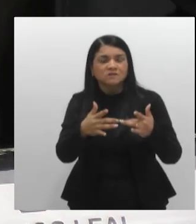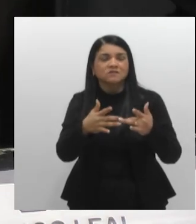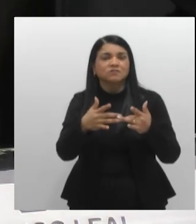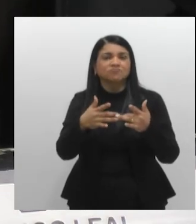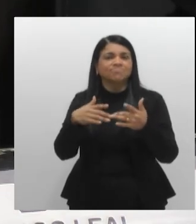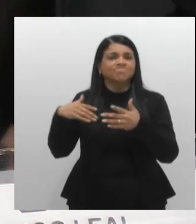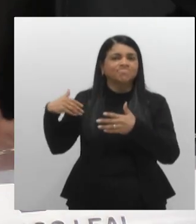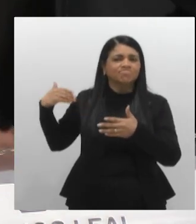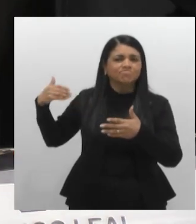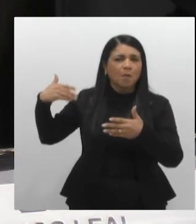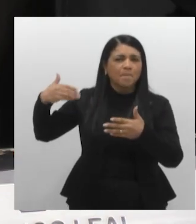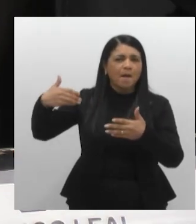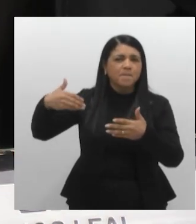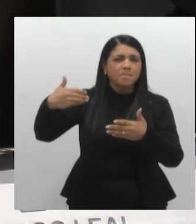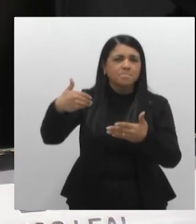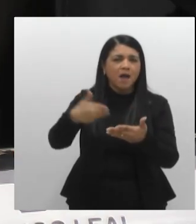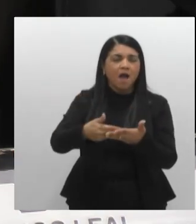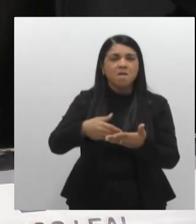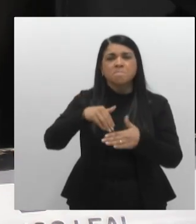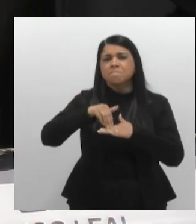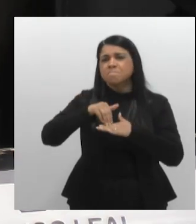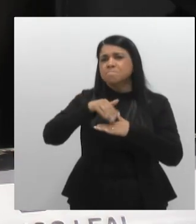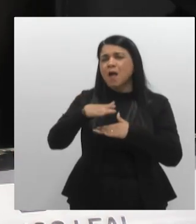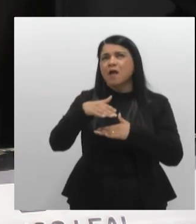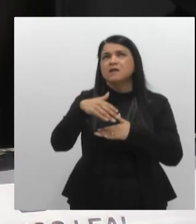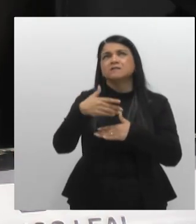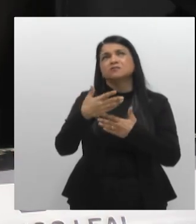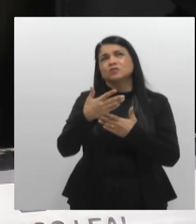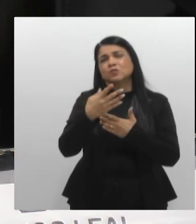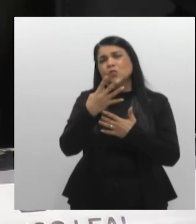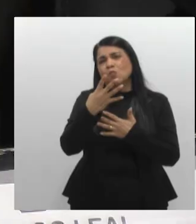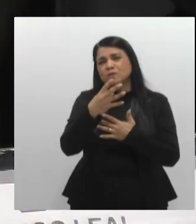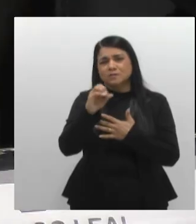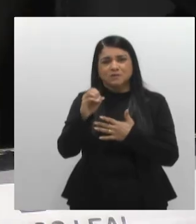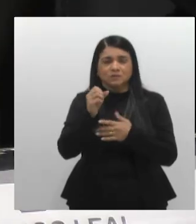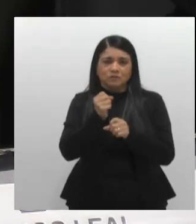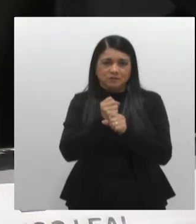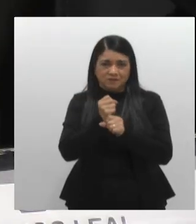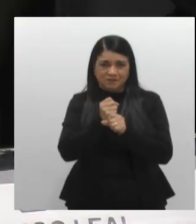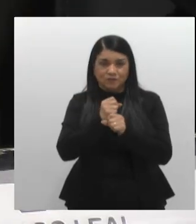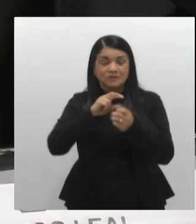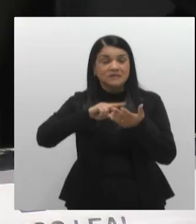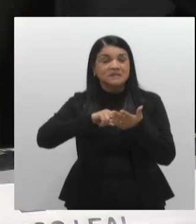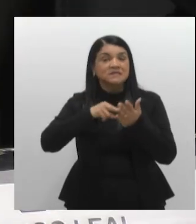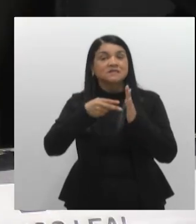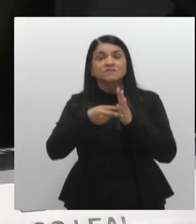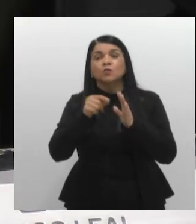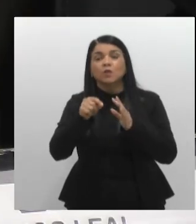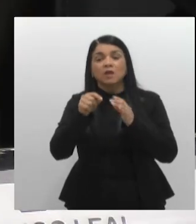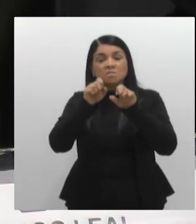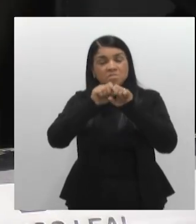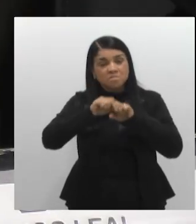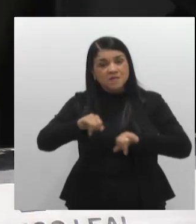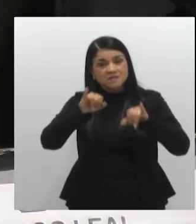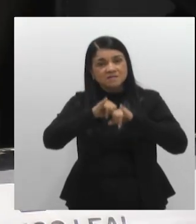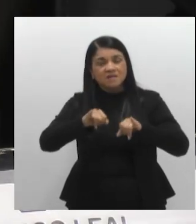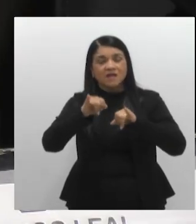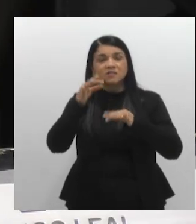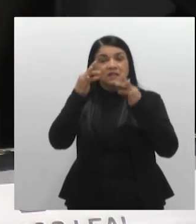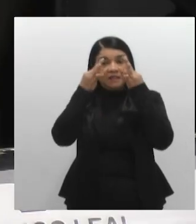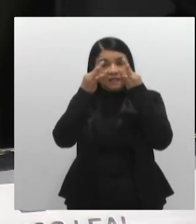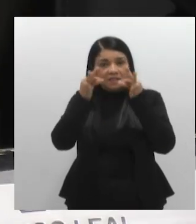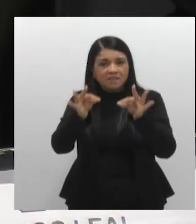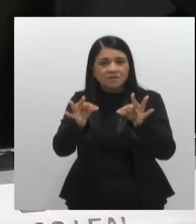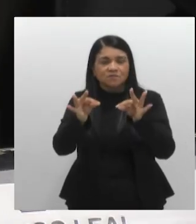longo desses mais de 4 séculos, mas pelo que ele significa. Pela mensagem, pelo testemunho e por